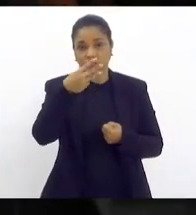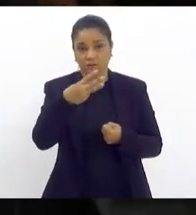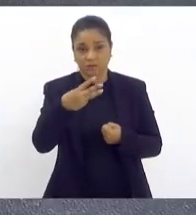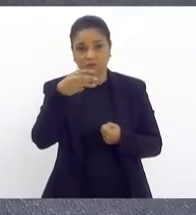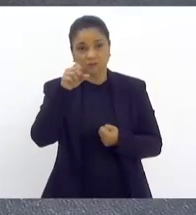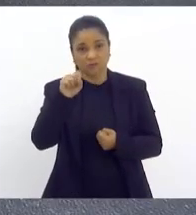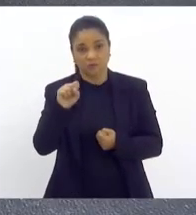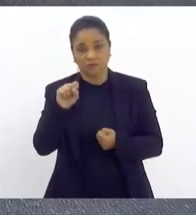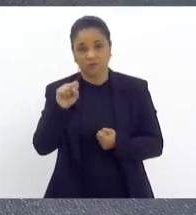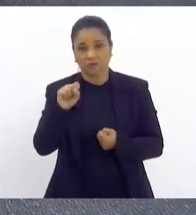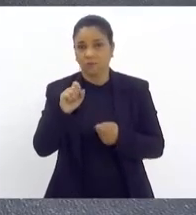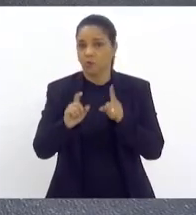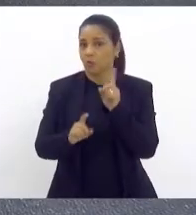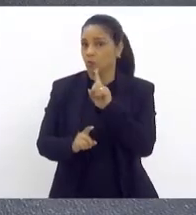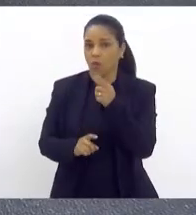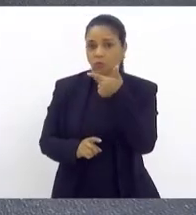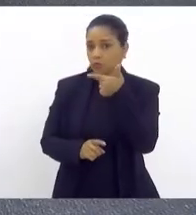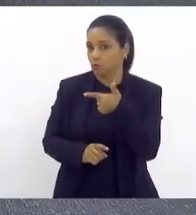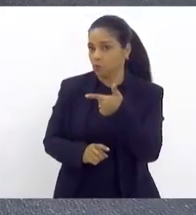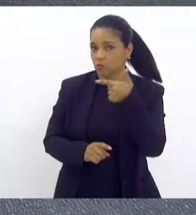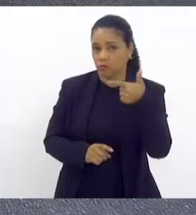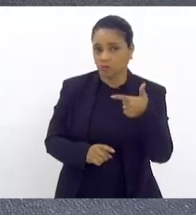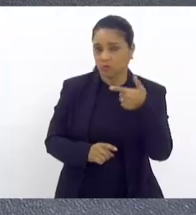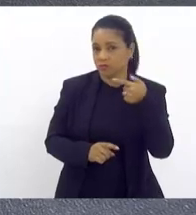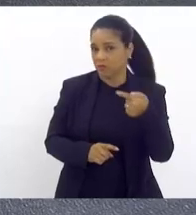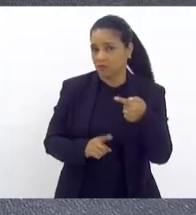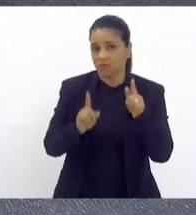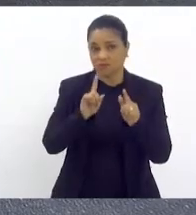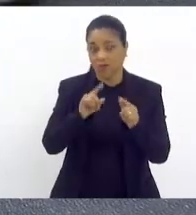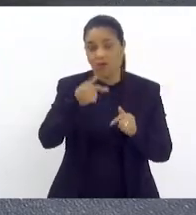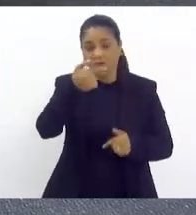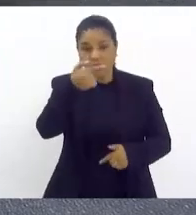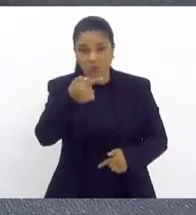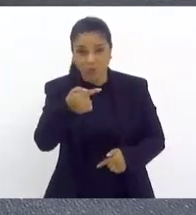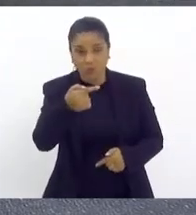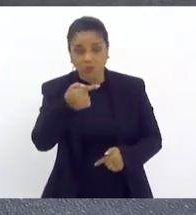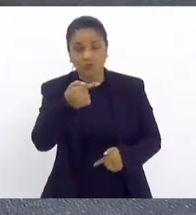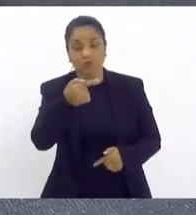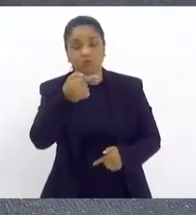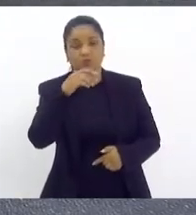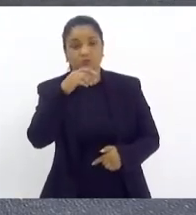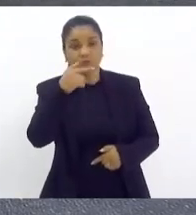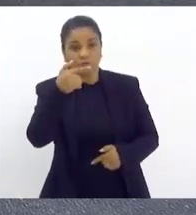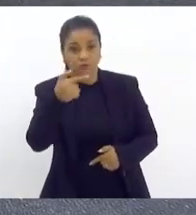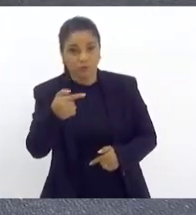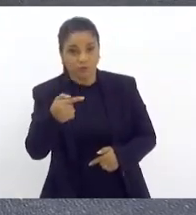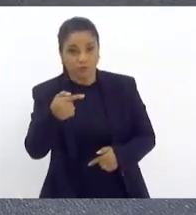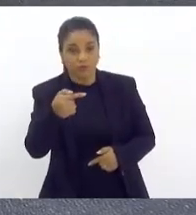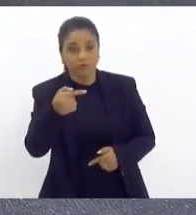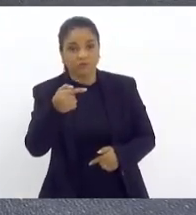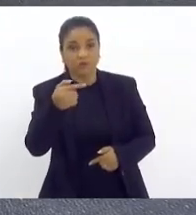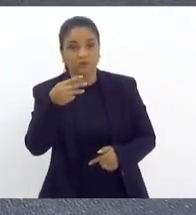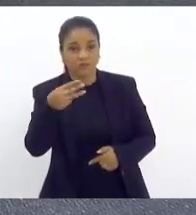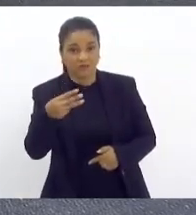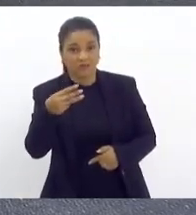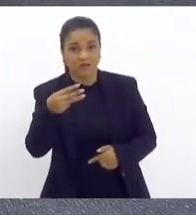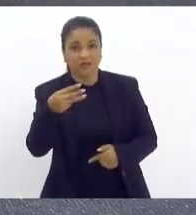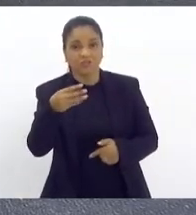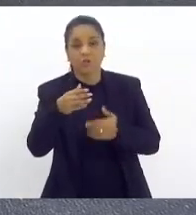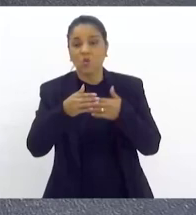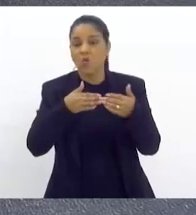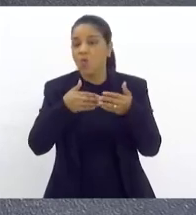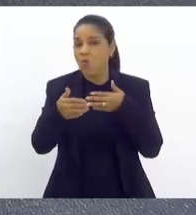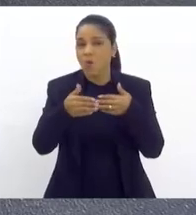mas não é o 227 é proibido porte de arma de qualquer espécies nos edifícios